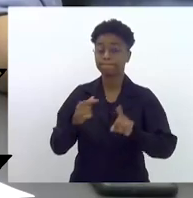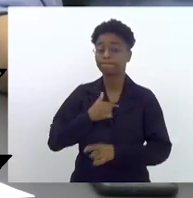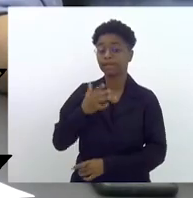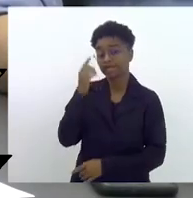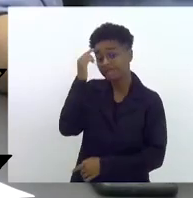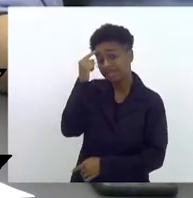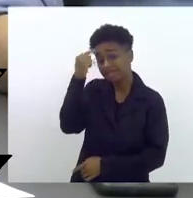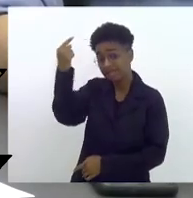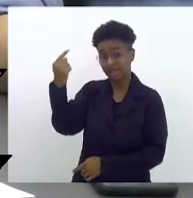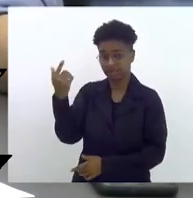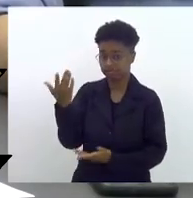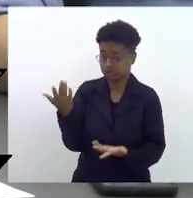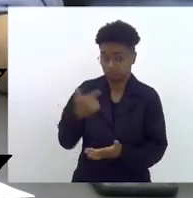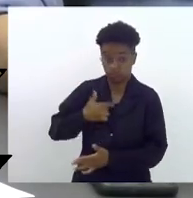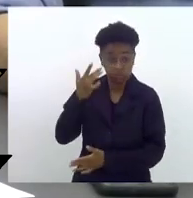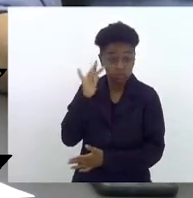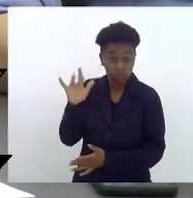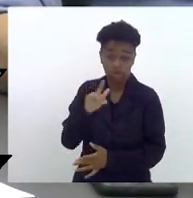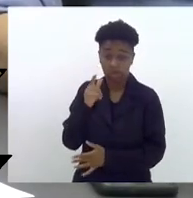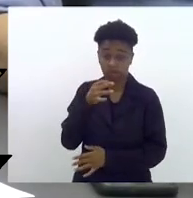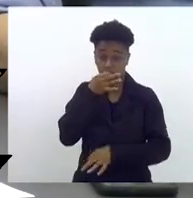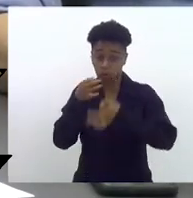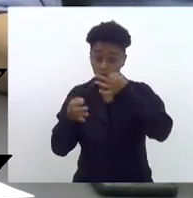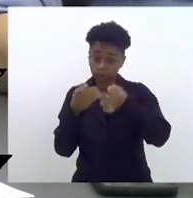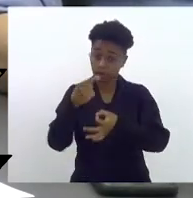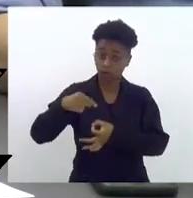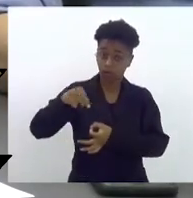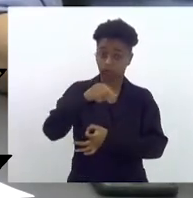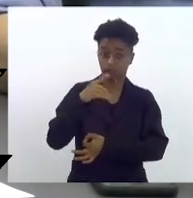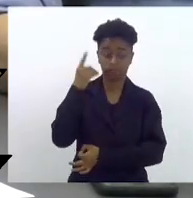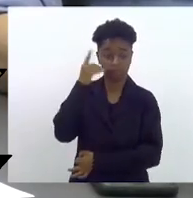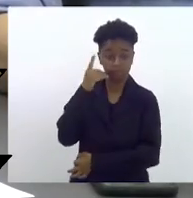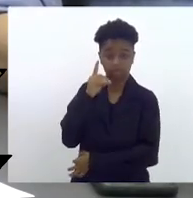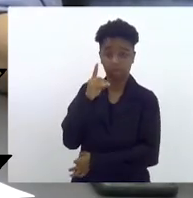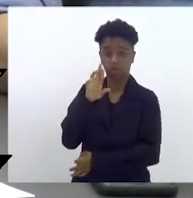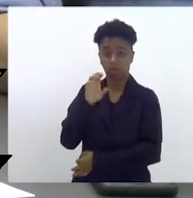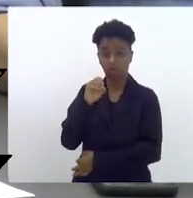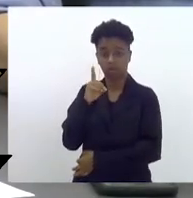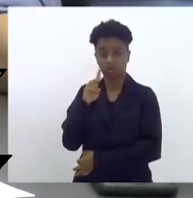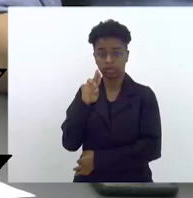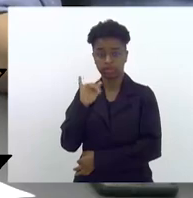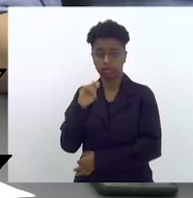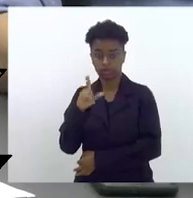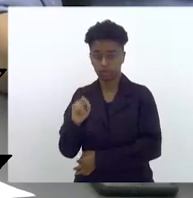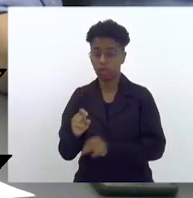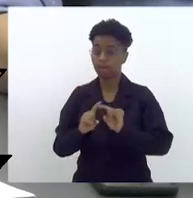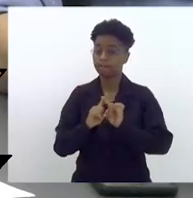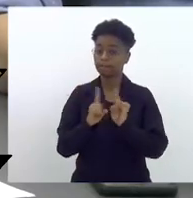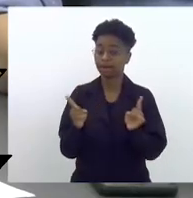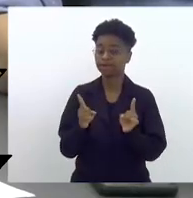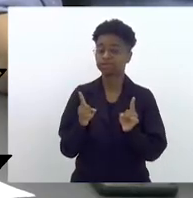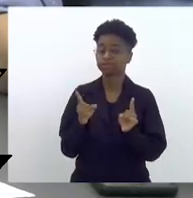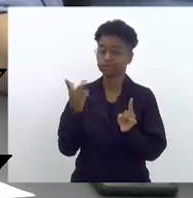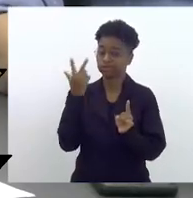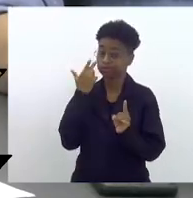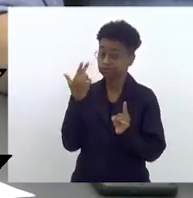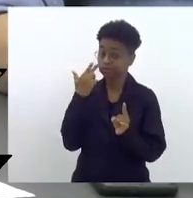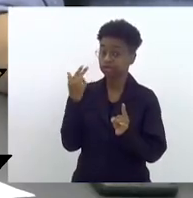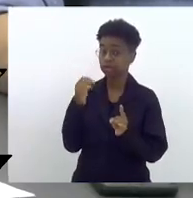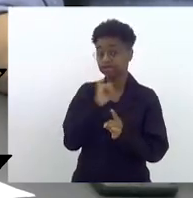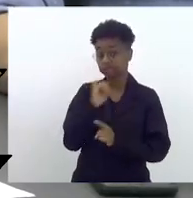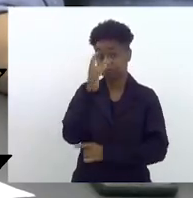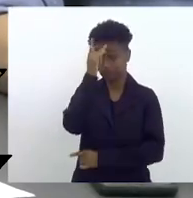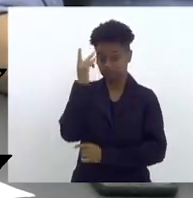mas aí eu não sei qual será a posição do deputado Rodrigo Amorim o seguinte geralmente a gente quando alguém faz